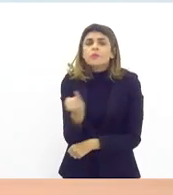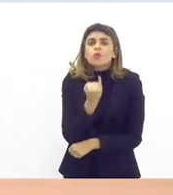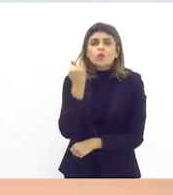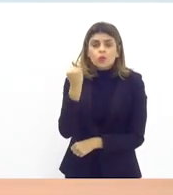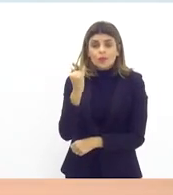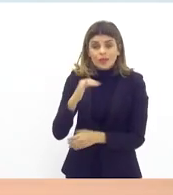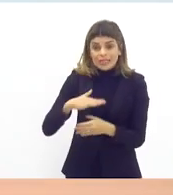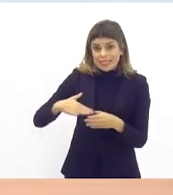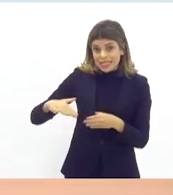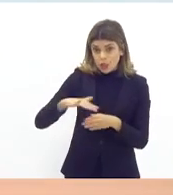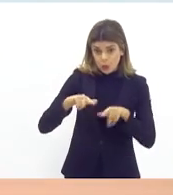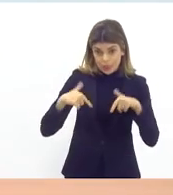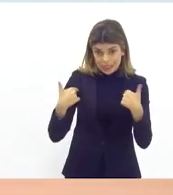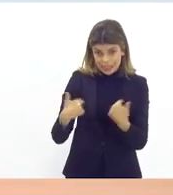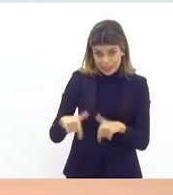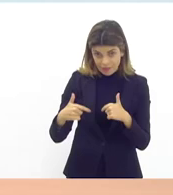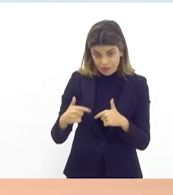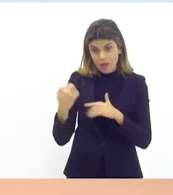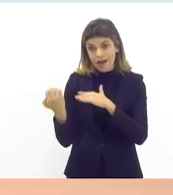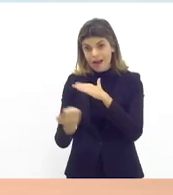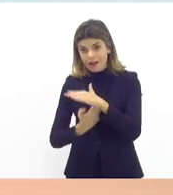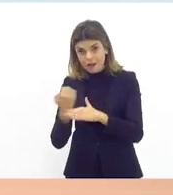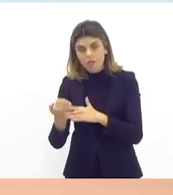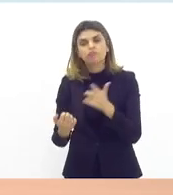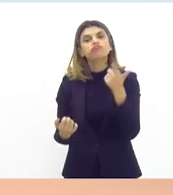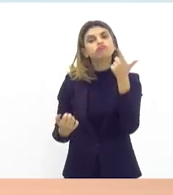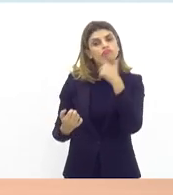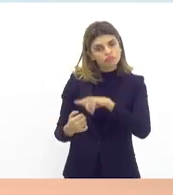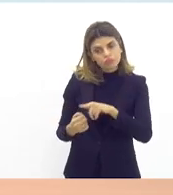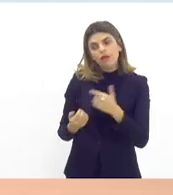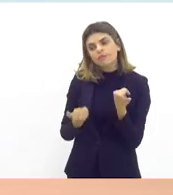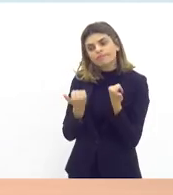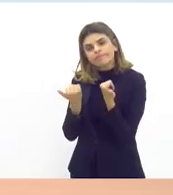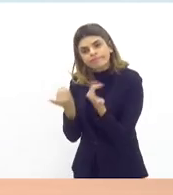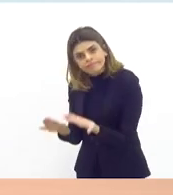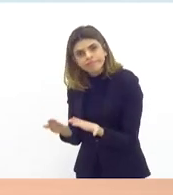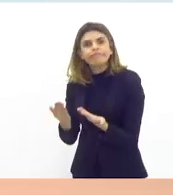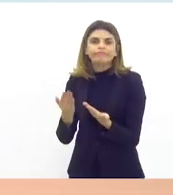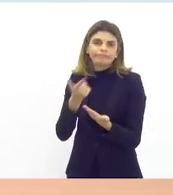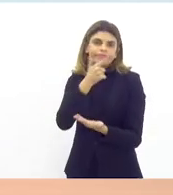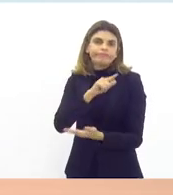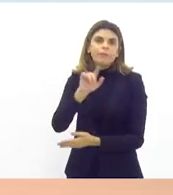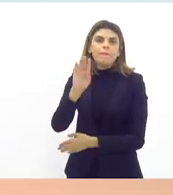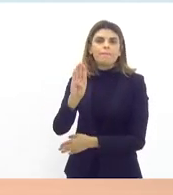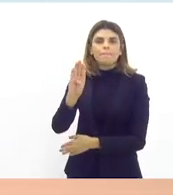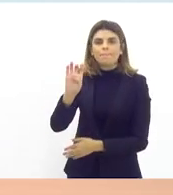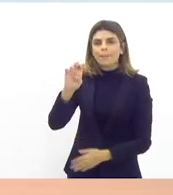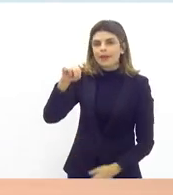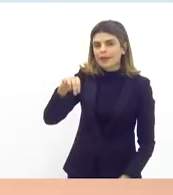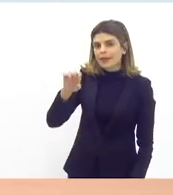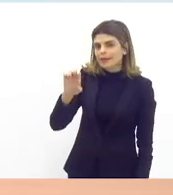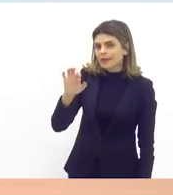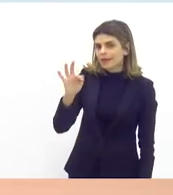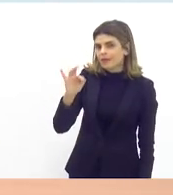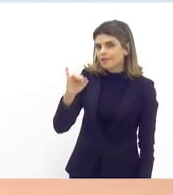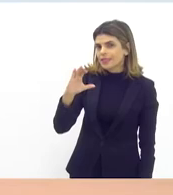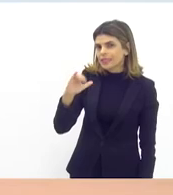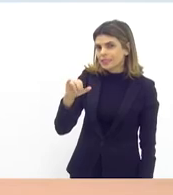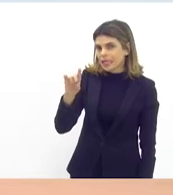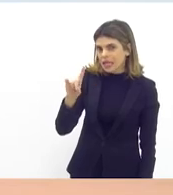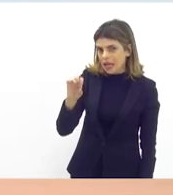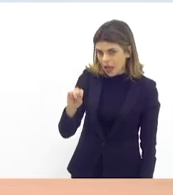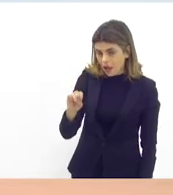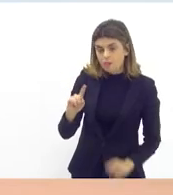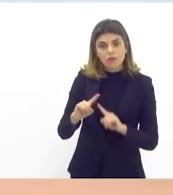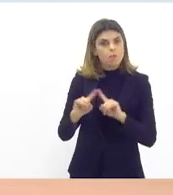setor de serviços, que presta serviço para a empresa, vão ser beneficiados pela reforma tributária. Beneficiados, porque hoje eles pagam, sim, uma alíquota menor, mas